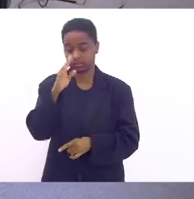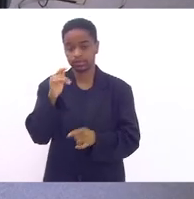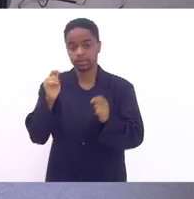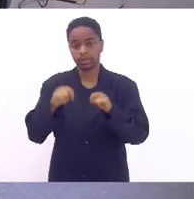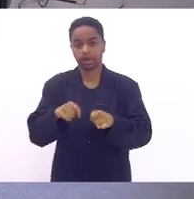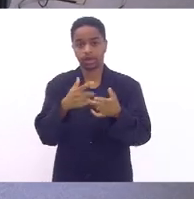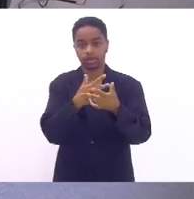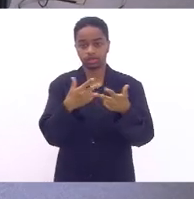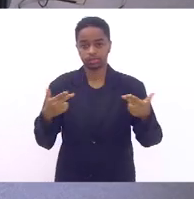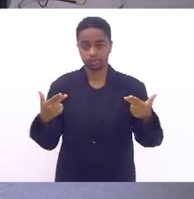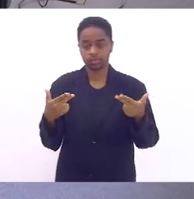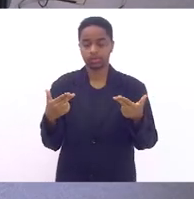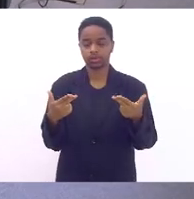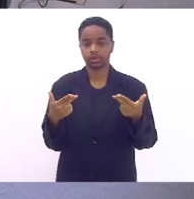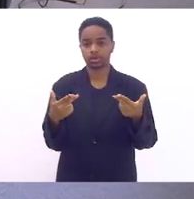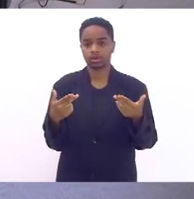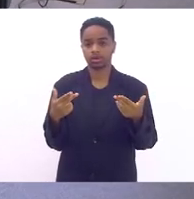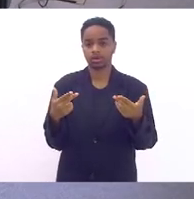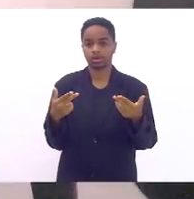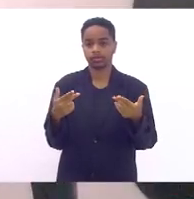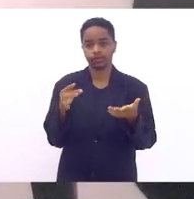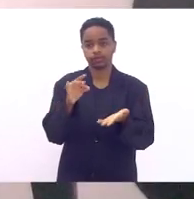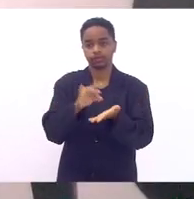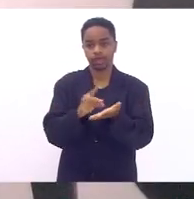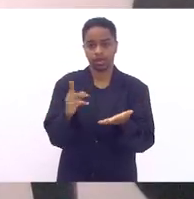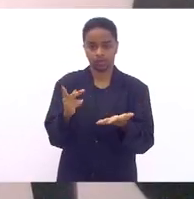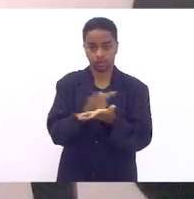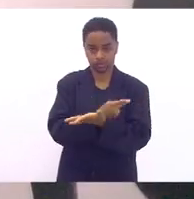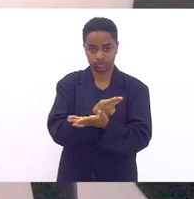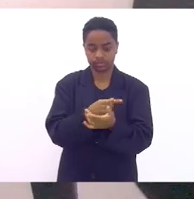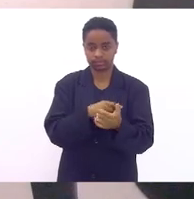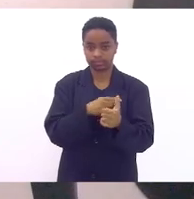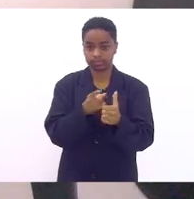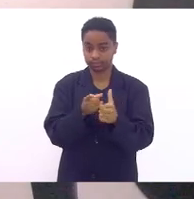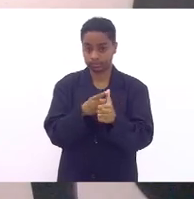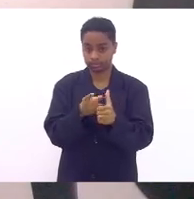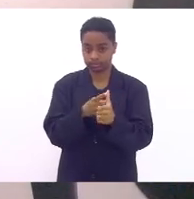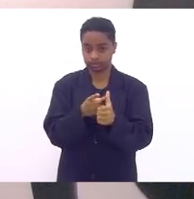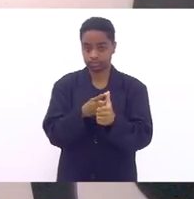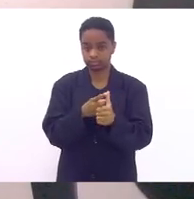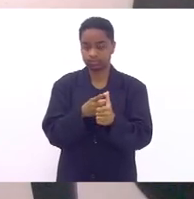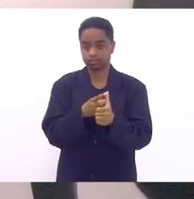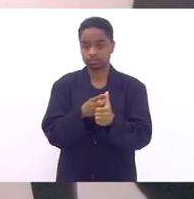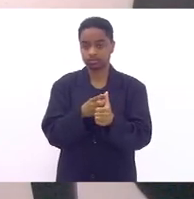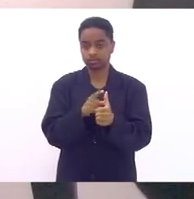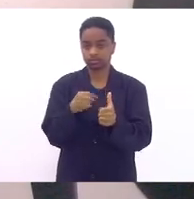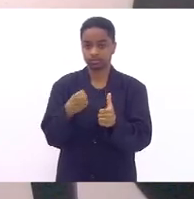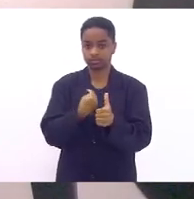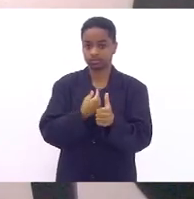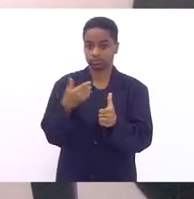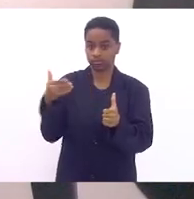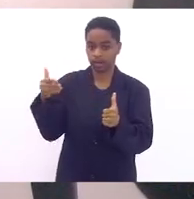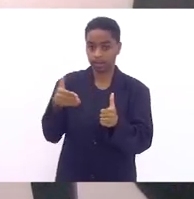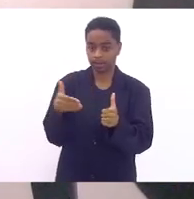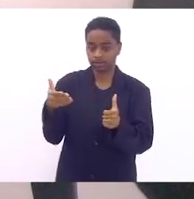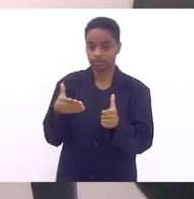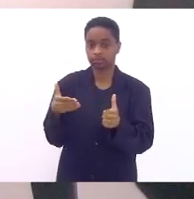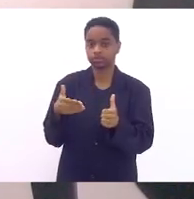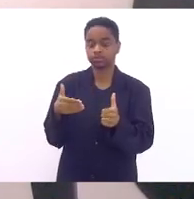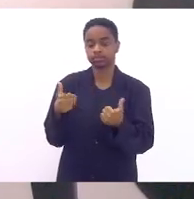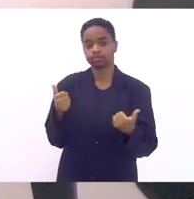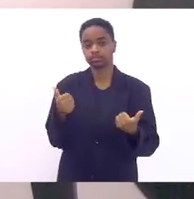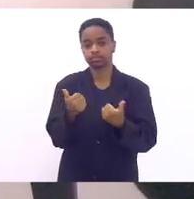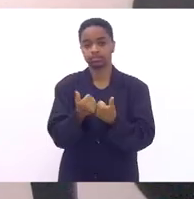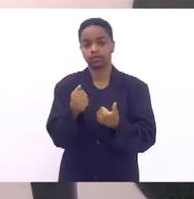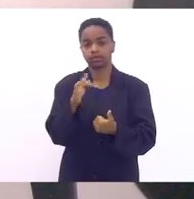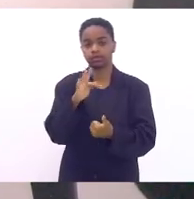pudesse eh se tornar realidade primeiro a nossa participação da assessoria fiscal